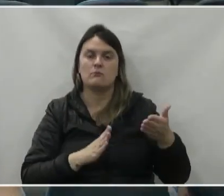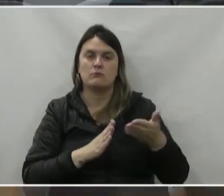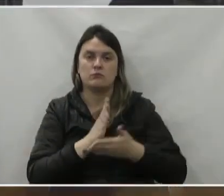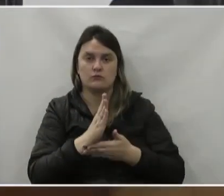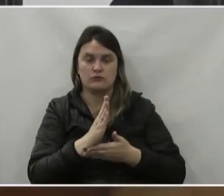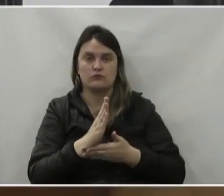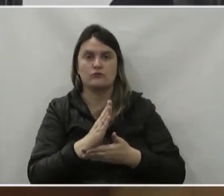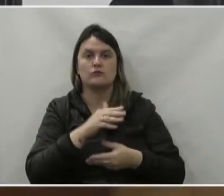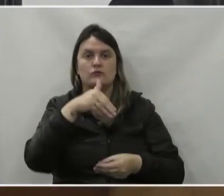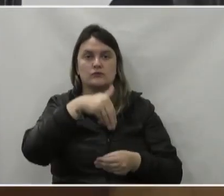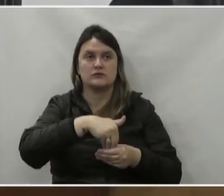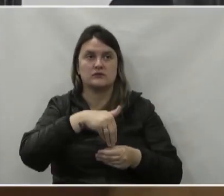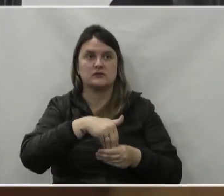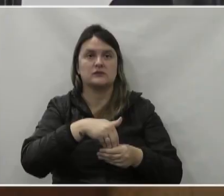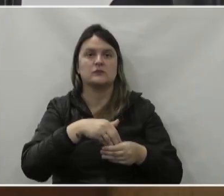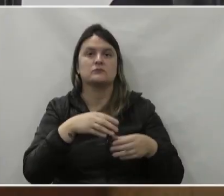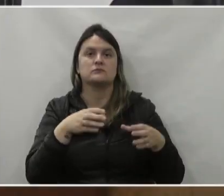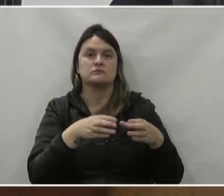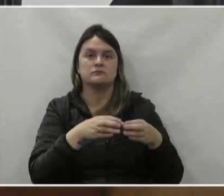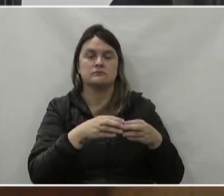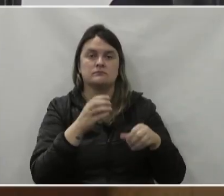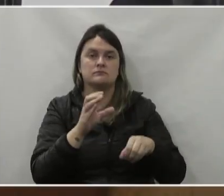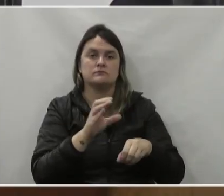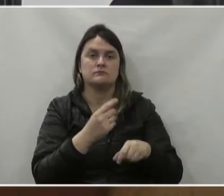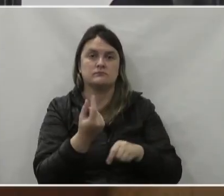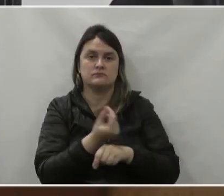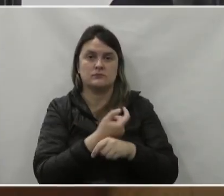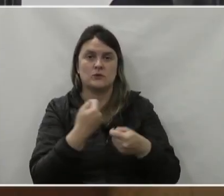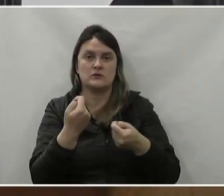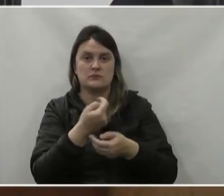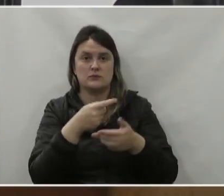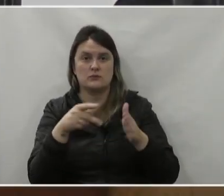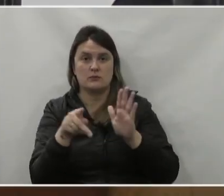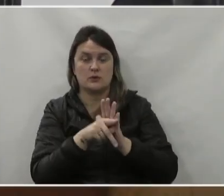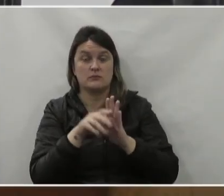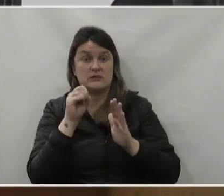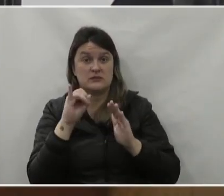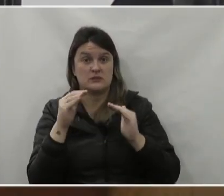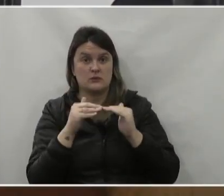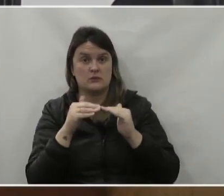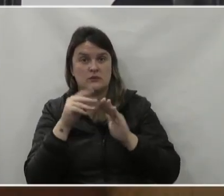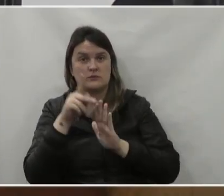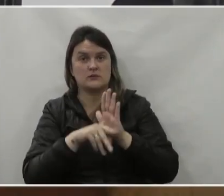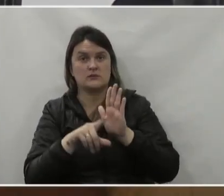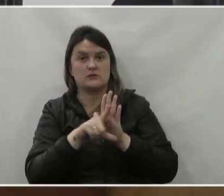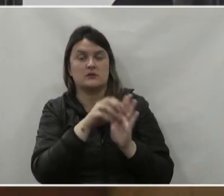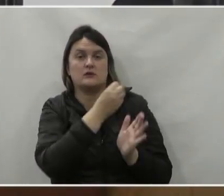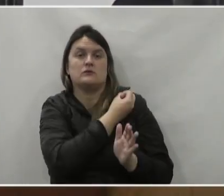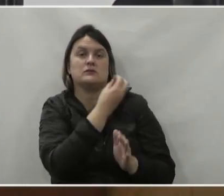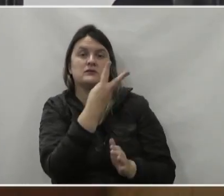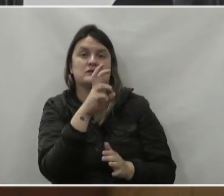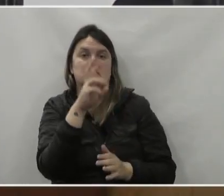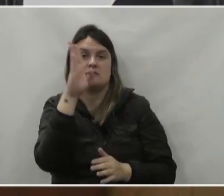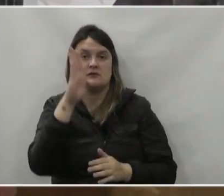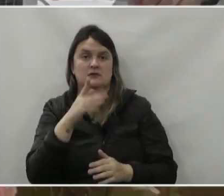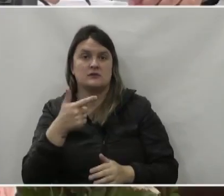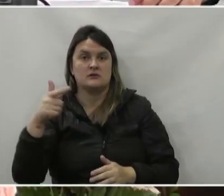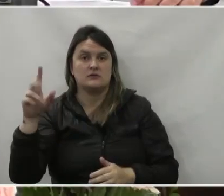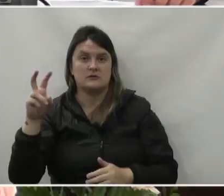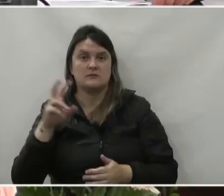Aprovado, votação do parecer fundamentado da Comissão de Finanças, Orçamento e Patrimônio, favorável ao projeto de lei ordinária número